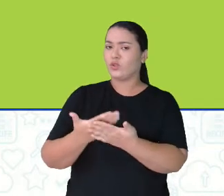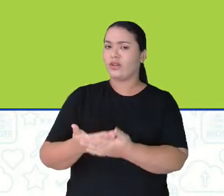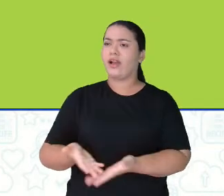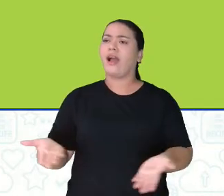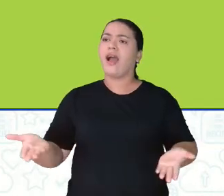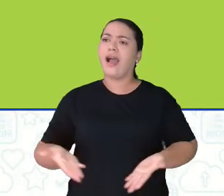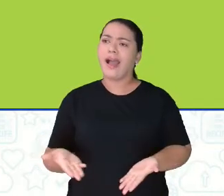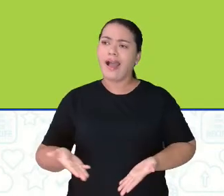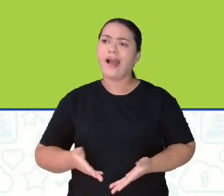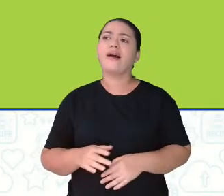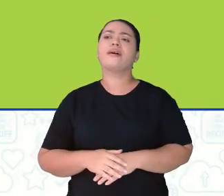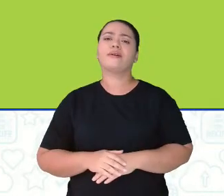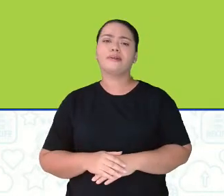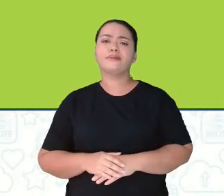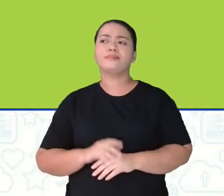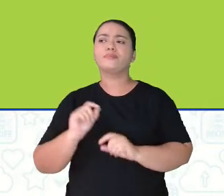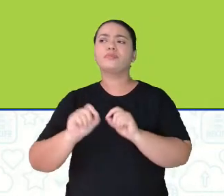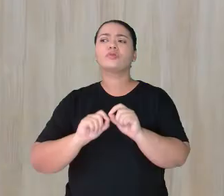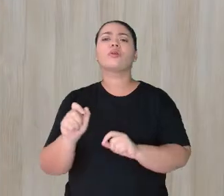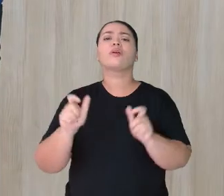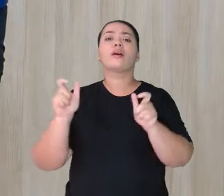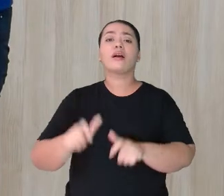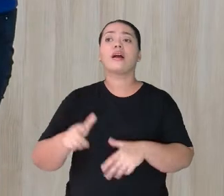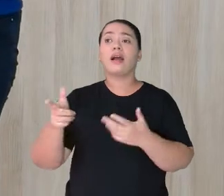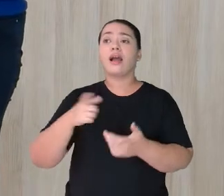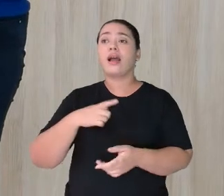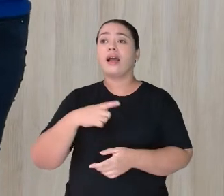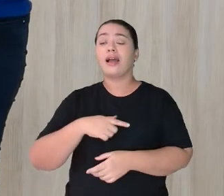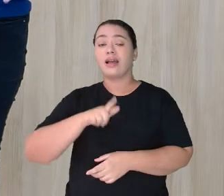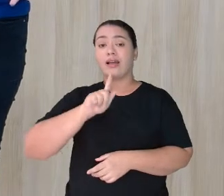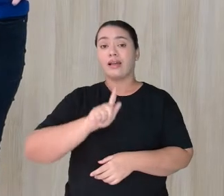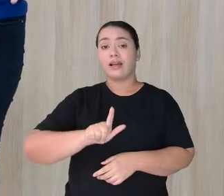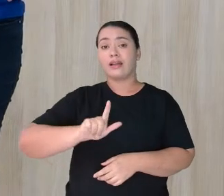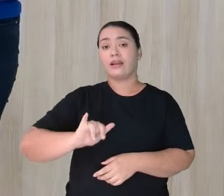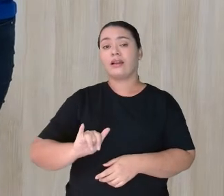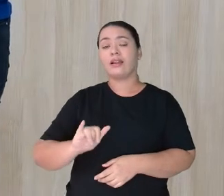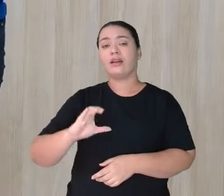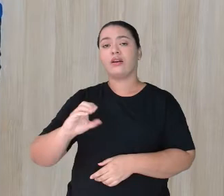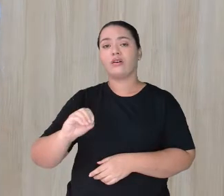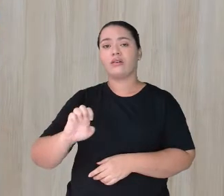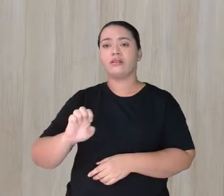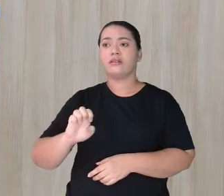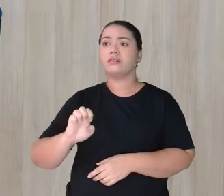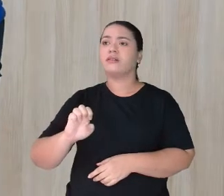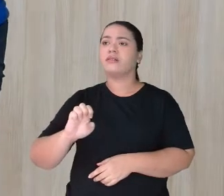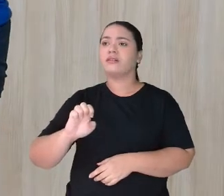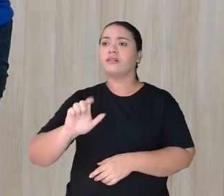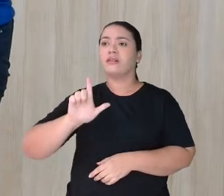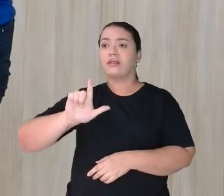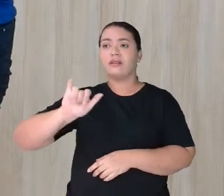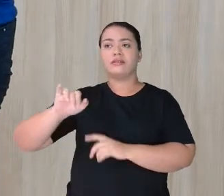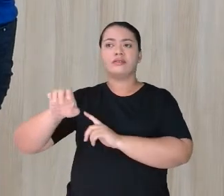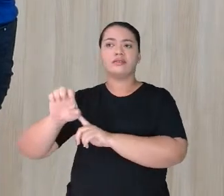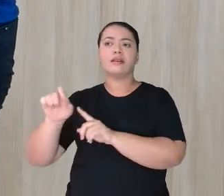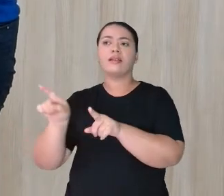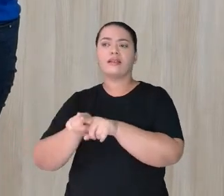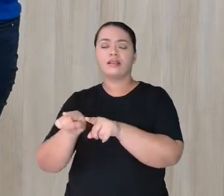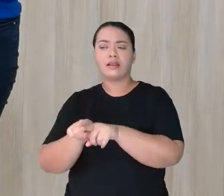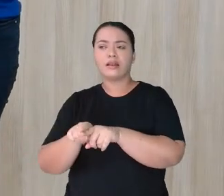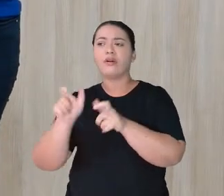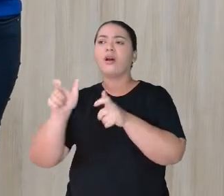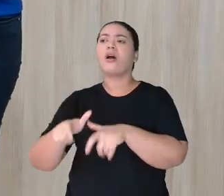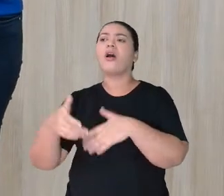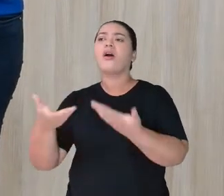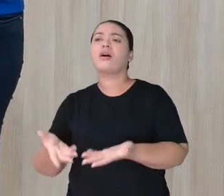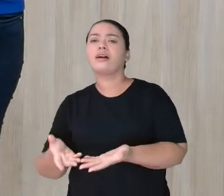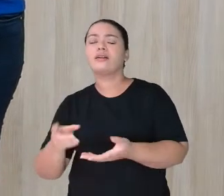dar uma revisadazinha, onde acontece a glicólise, nós vimos que ocorre no citosol, né? O ciclo de Krebs na